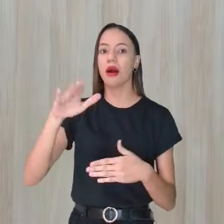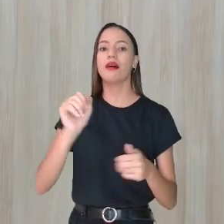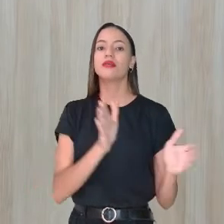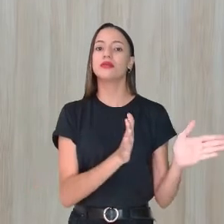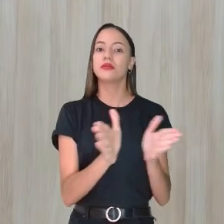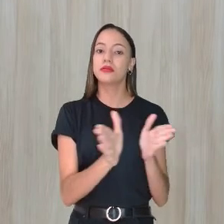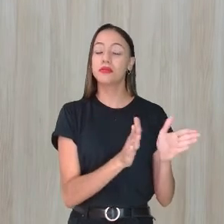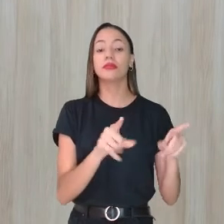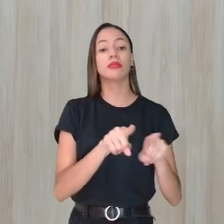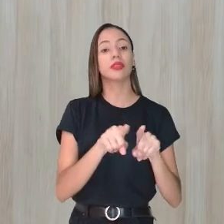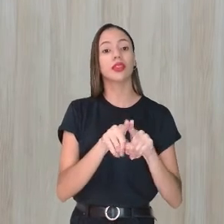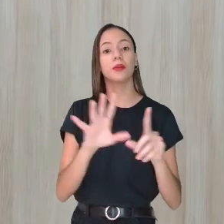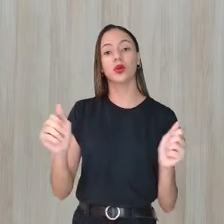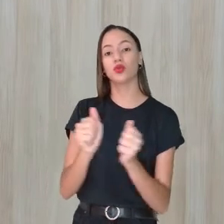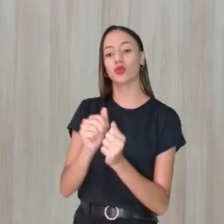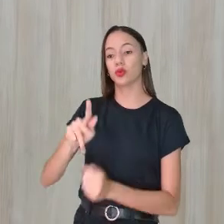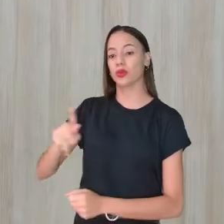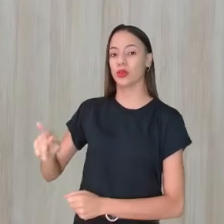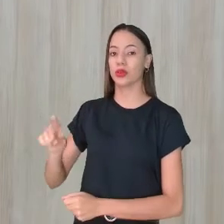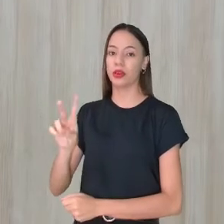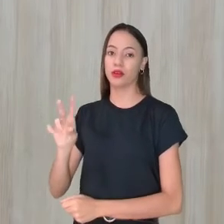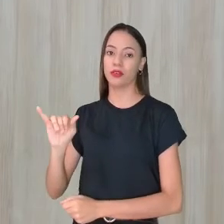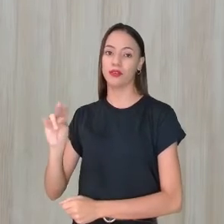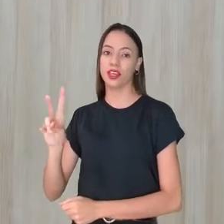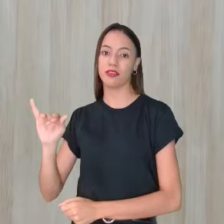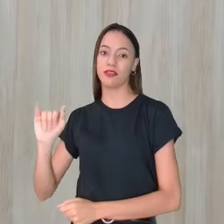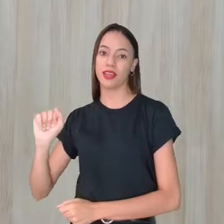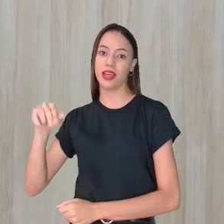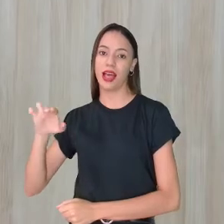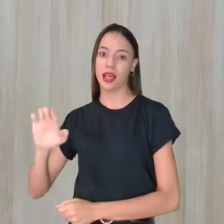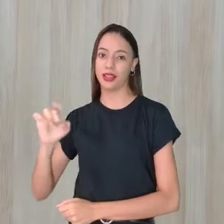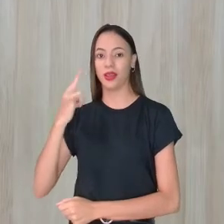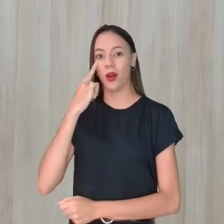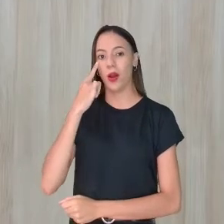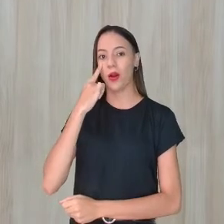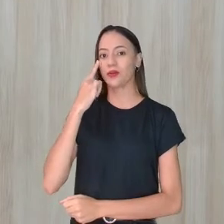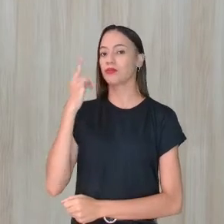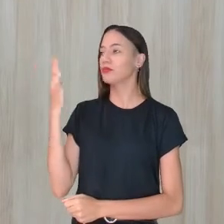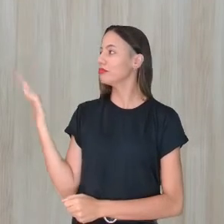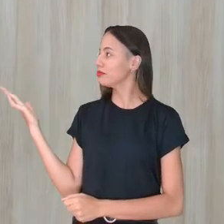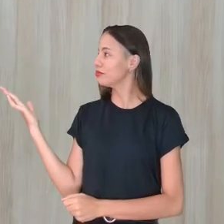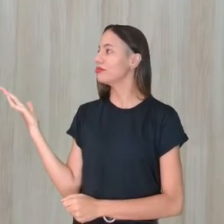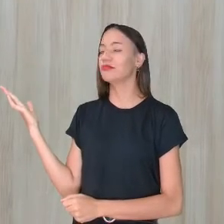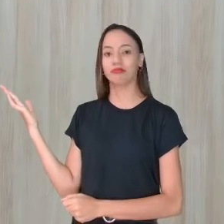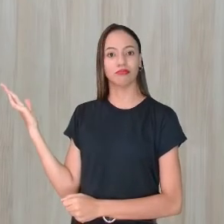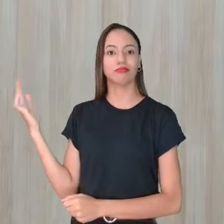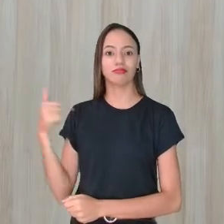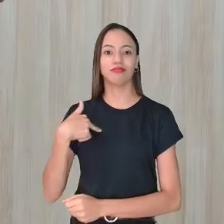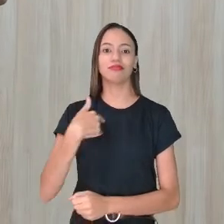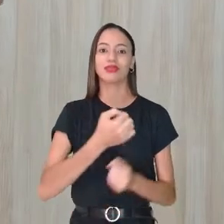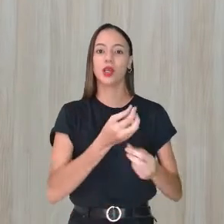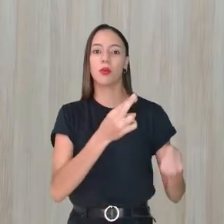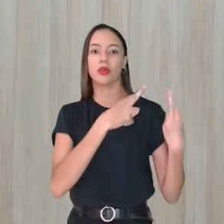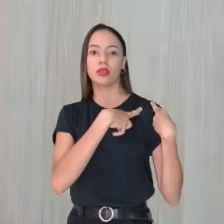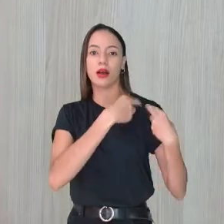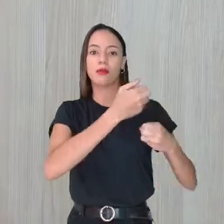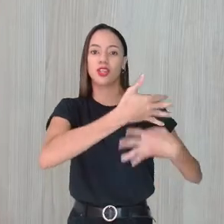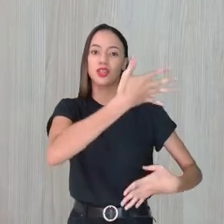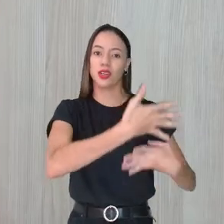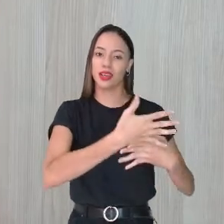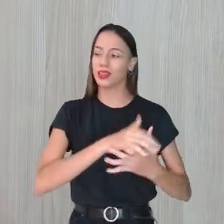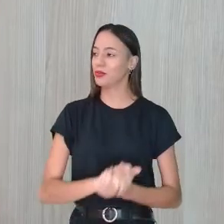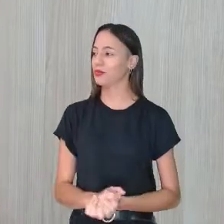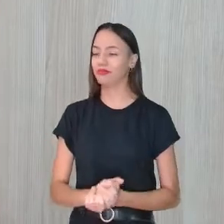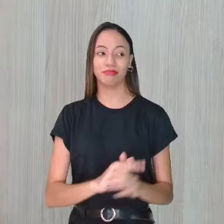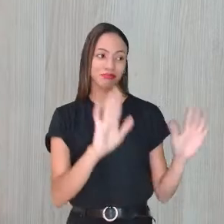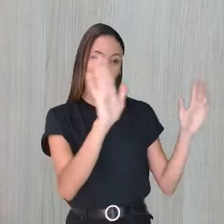E tenho também a professora Viviane Santos, que está ali a postos no chat. Fala aí, Vivi. Oi, professora